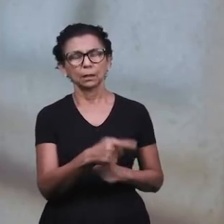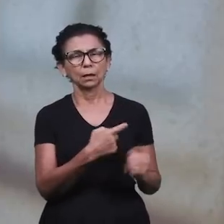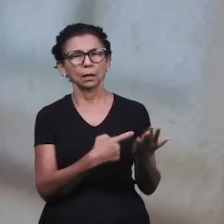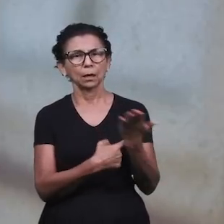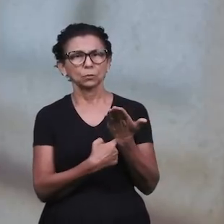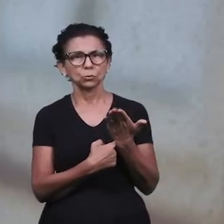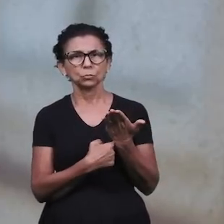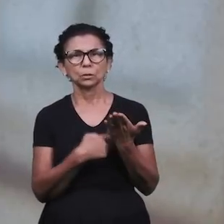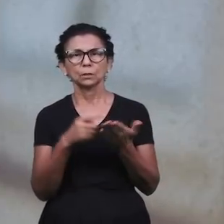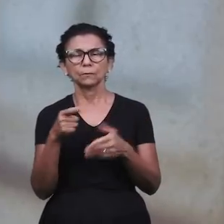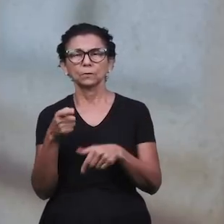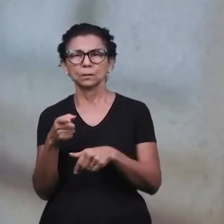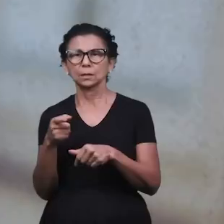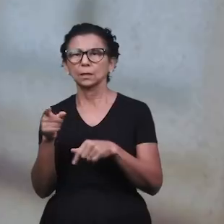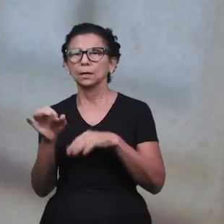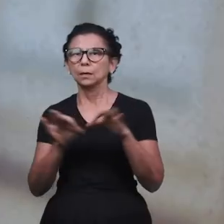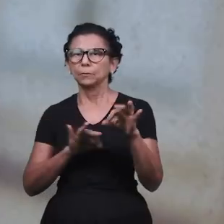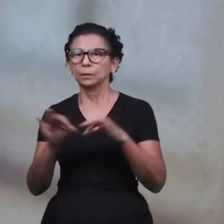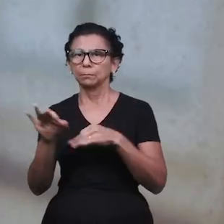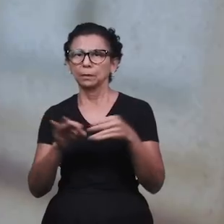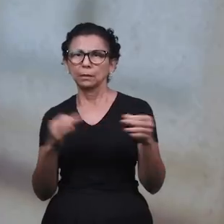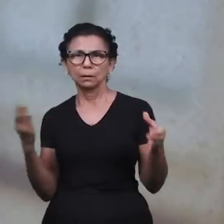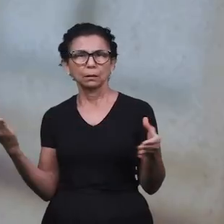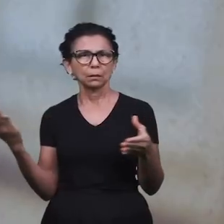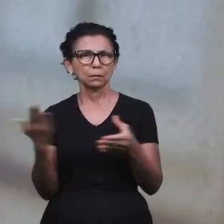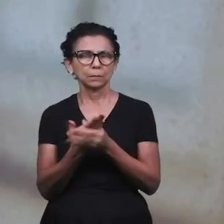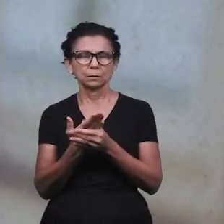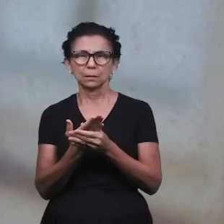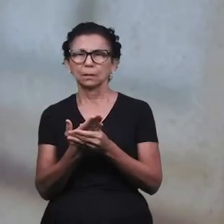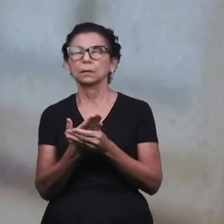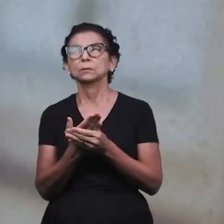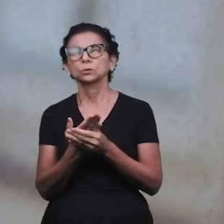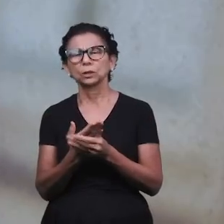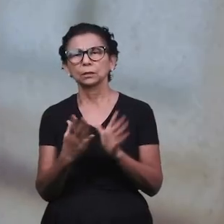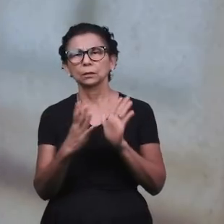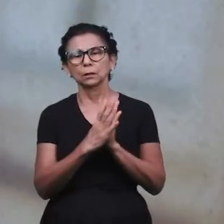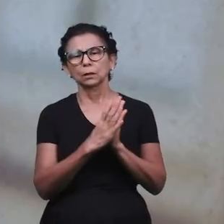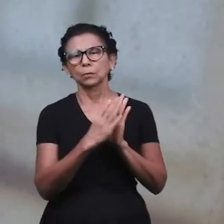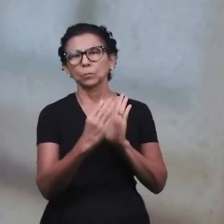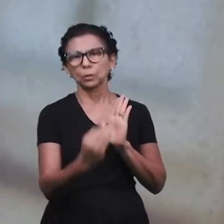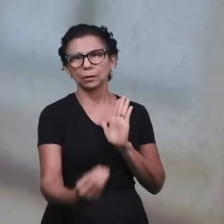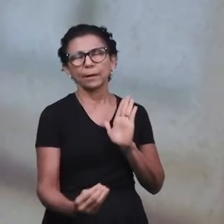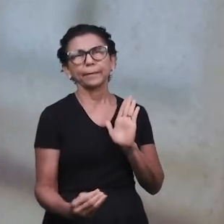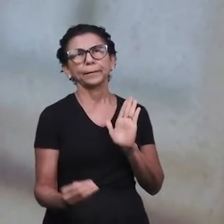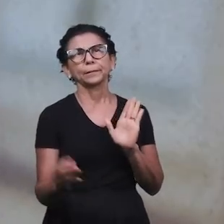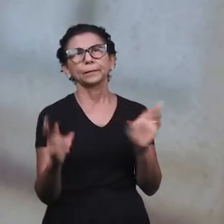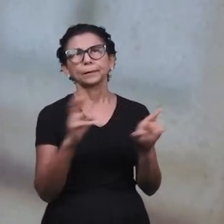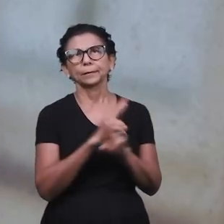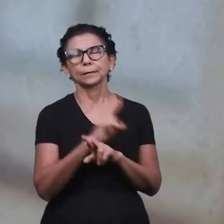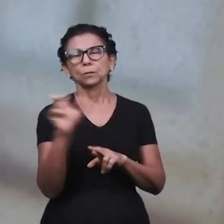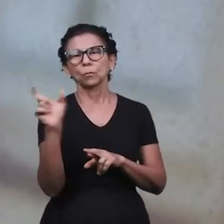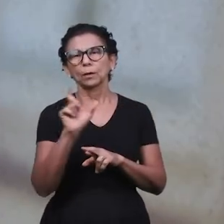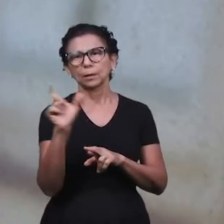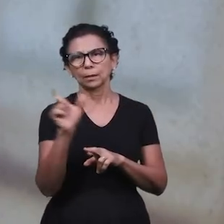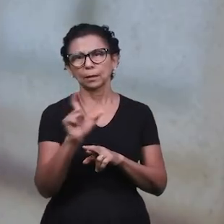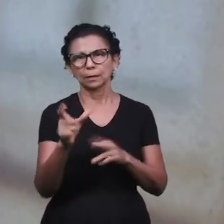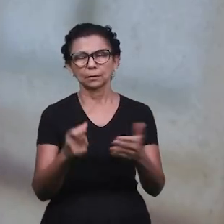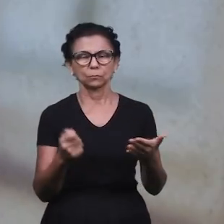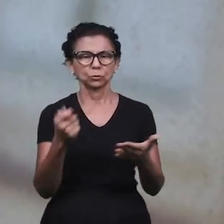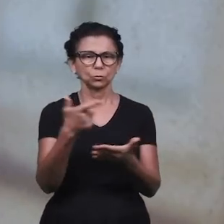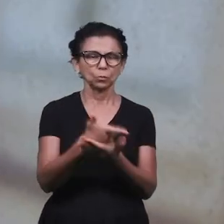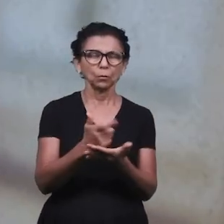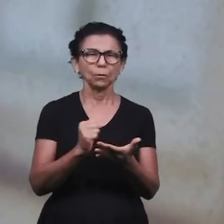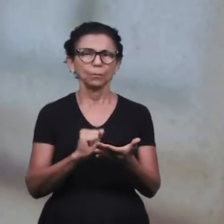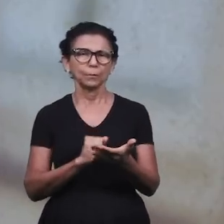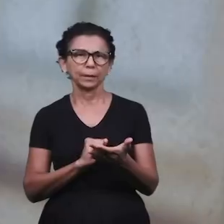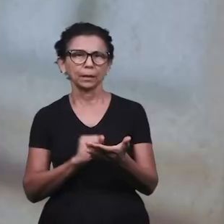preparar a sua ação. Ou mesmo tem modelos de casos de cartão de crédito, de lojas, de compras, de